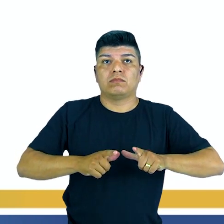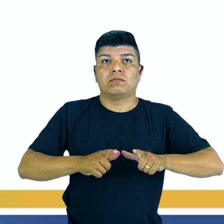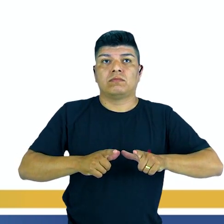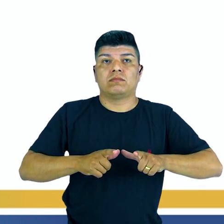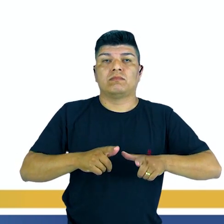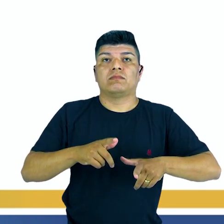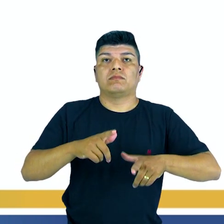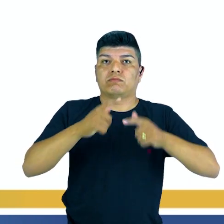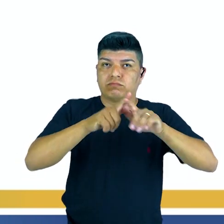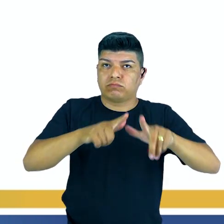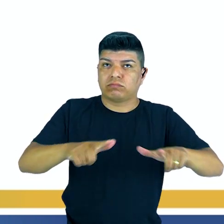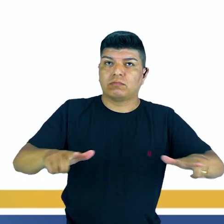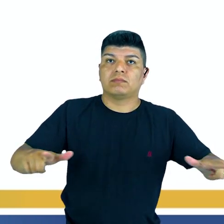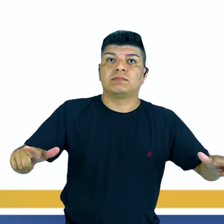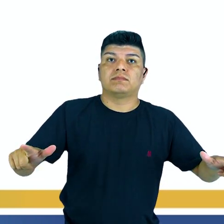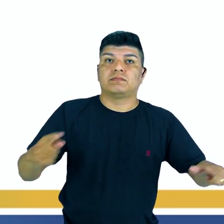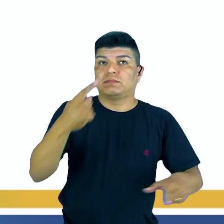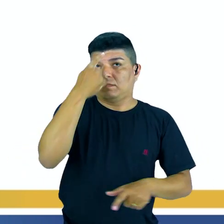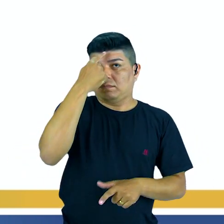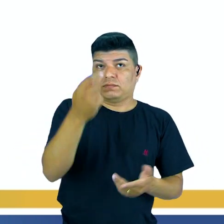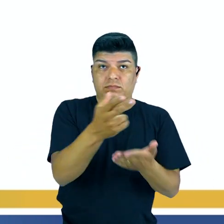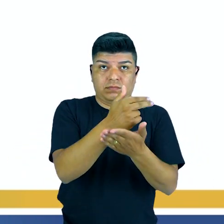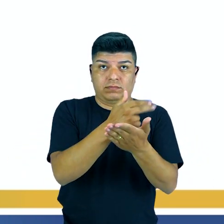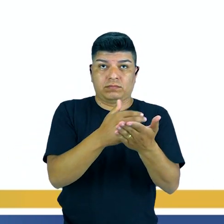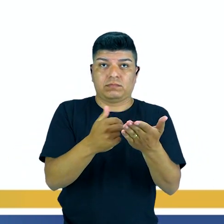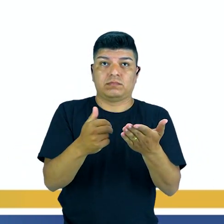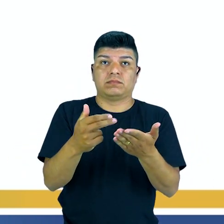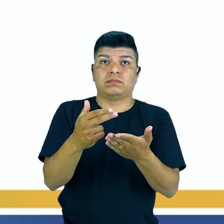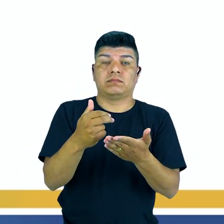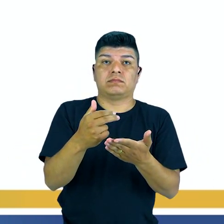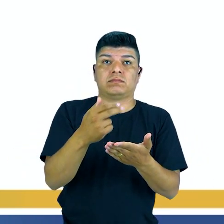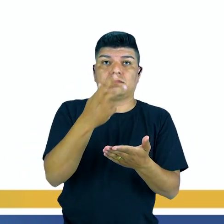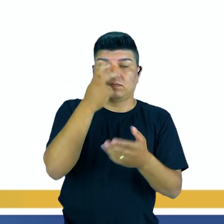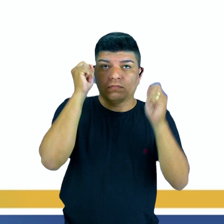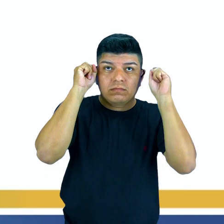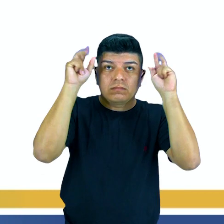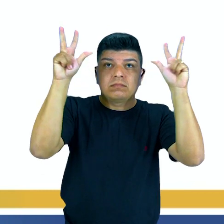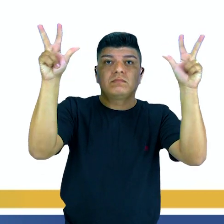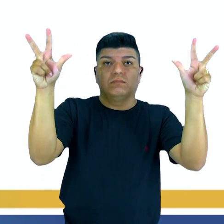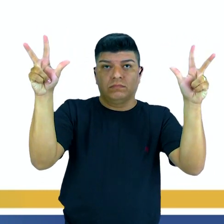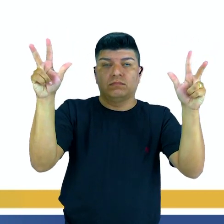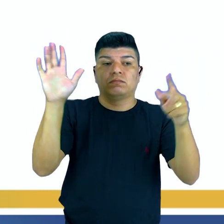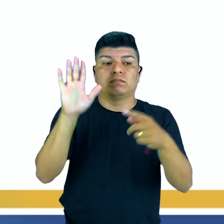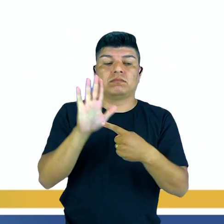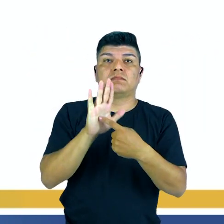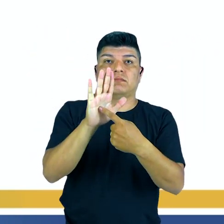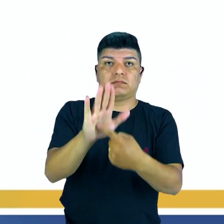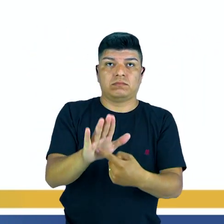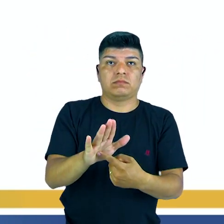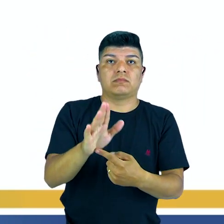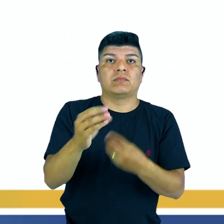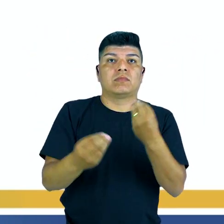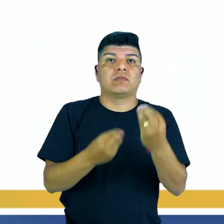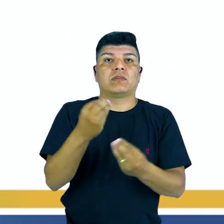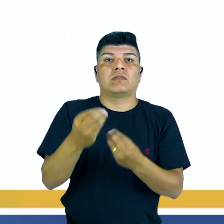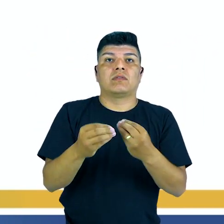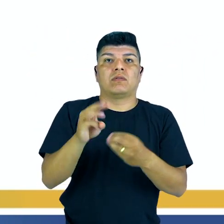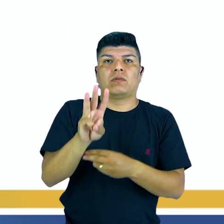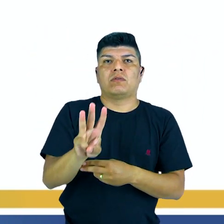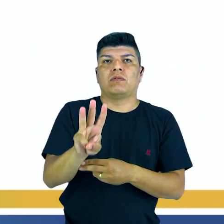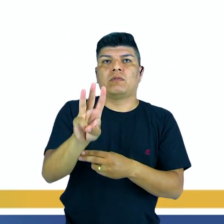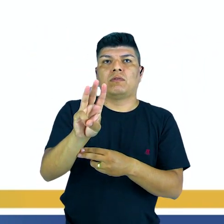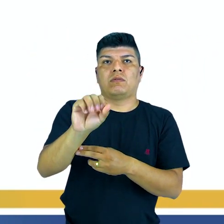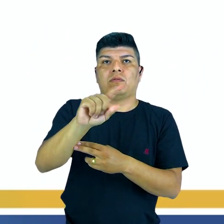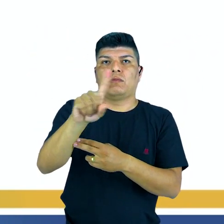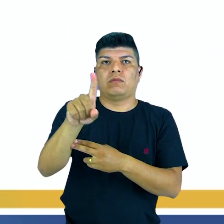esse episódio, veja a charge a seguir. E aí aparece a ideia de Moisés numa charge. Como uso esse Waze? O Waze é um